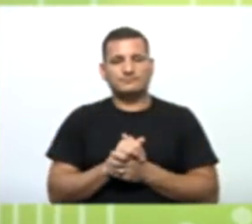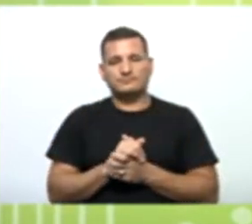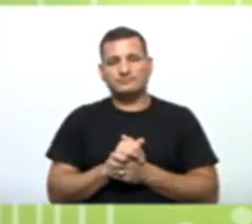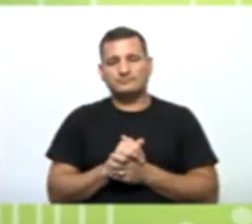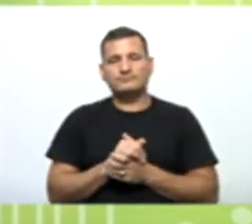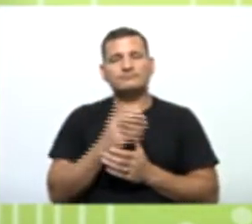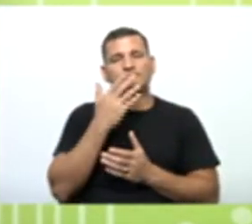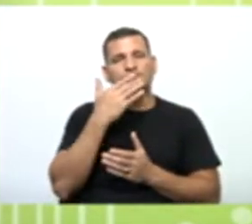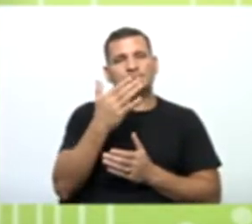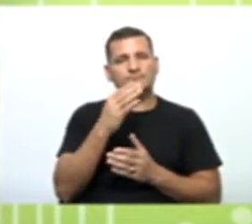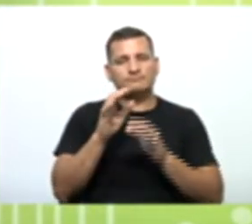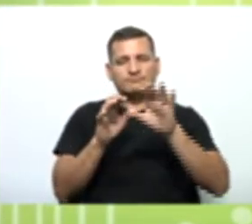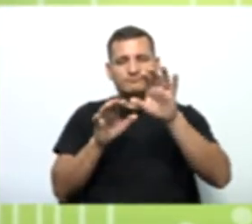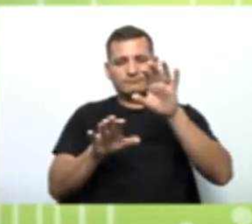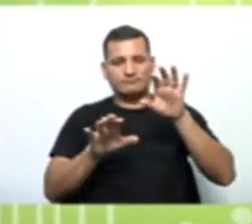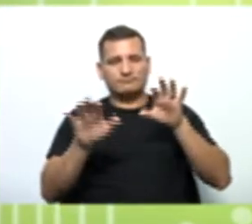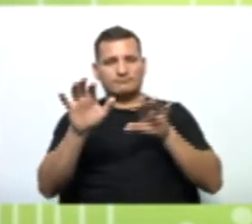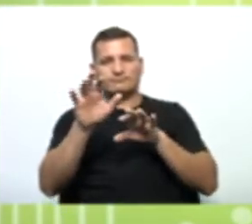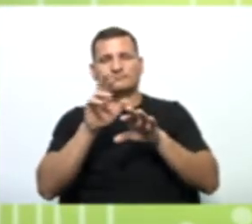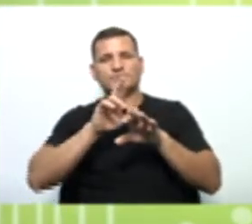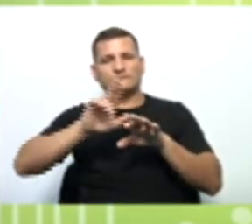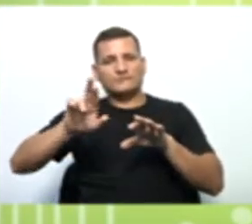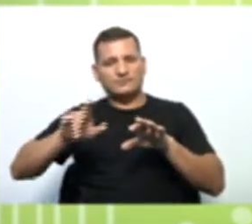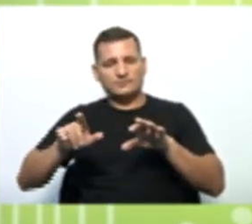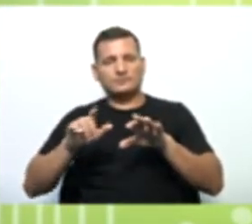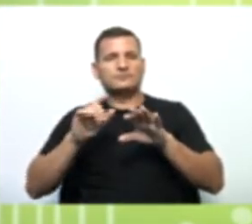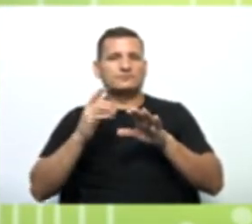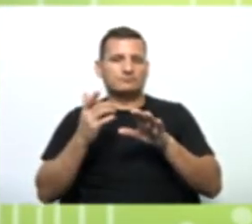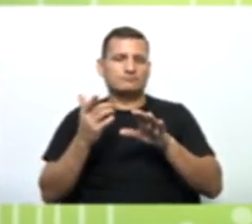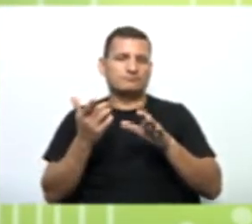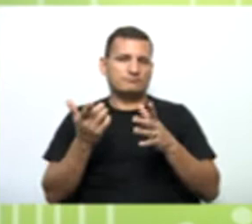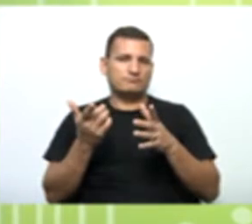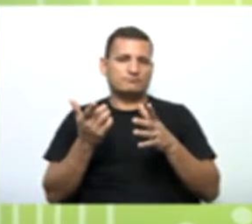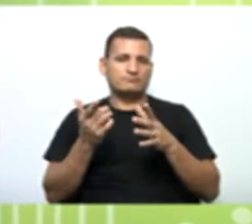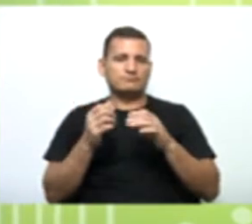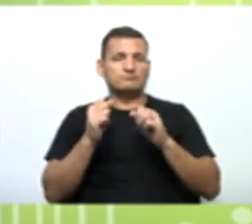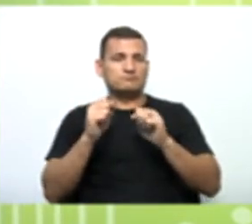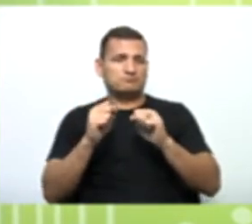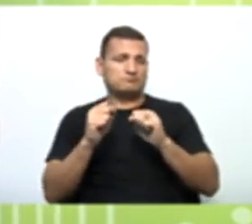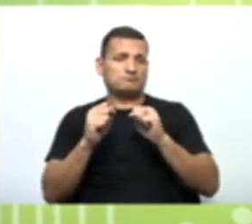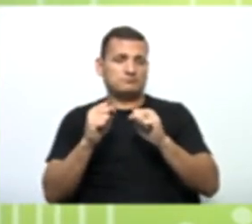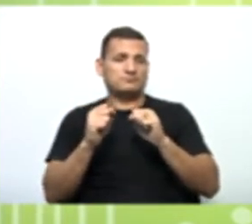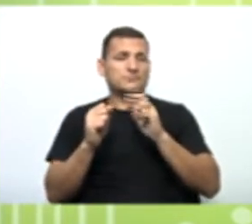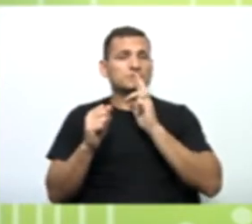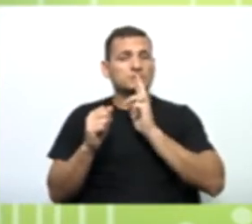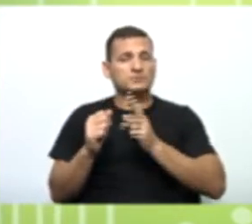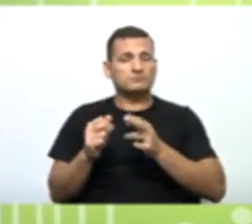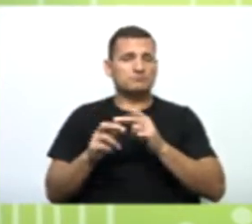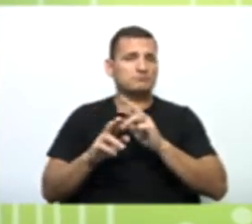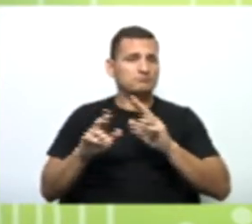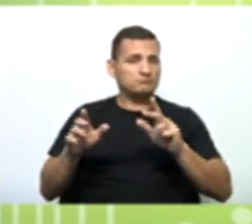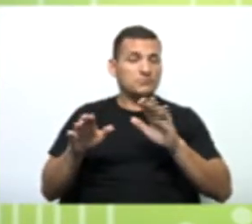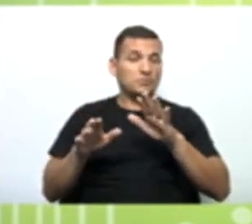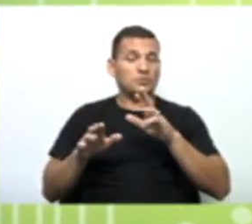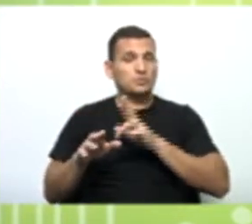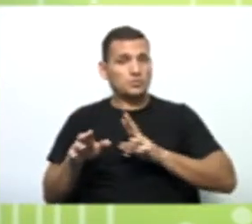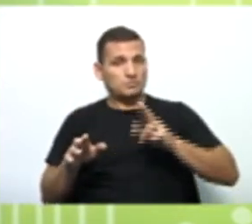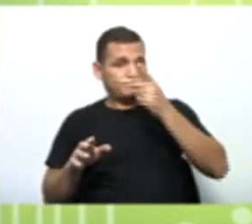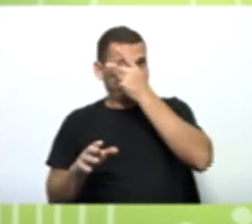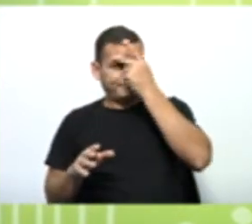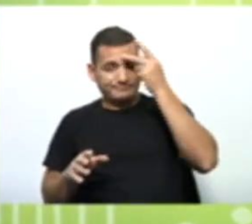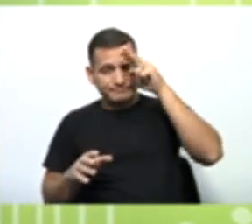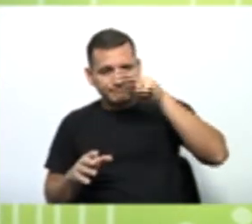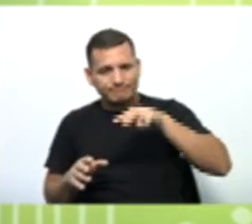colocar cores diferentes em páginas pode trazer aí um resultado inesperado. O usuário fala, poxa, não